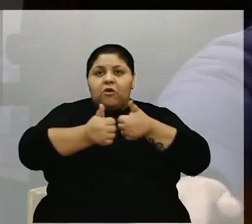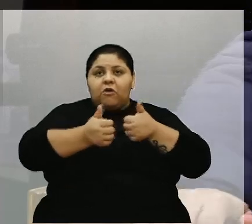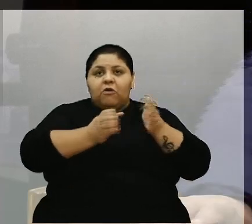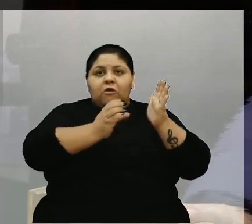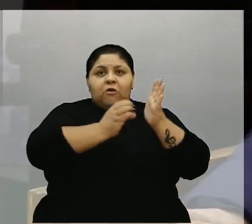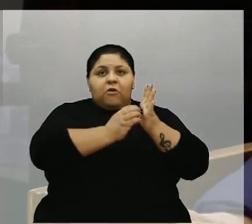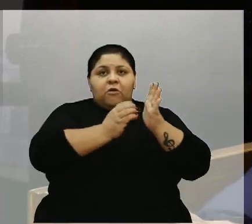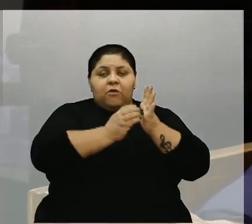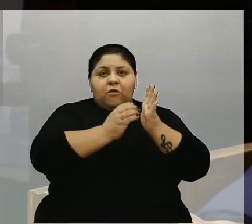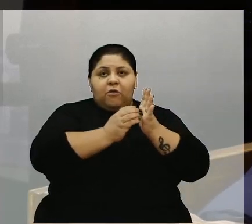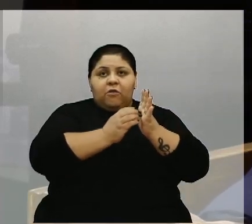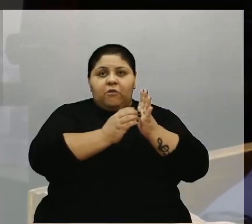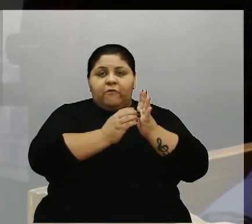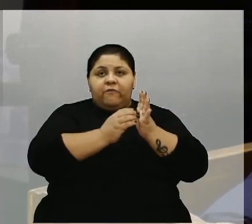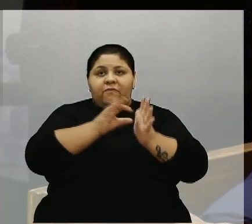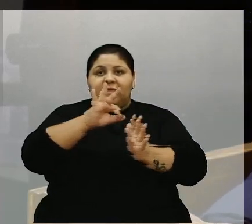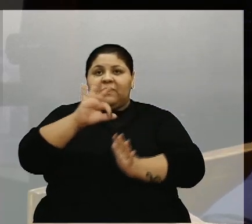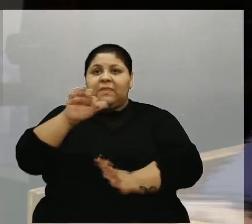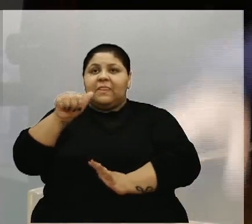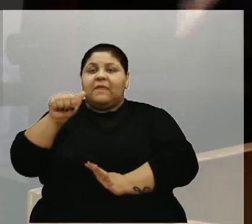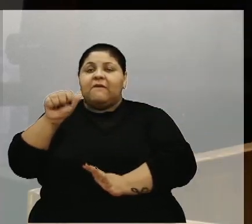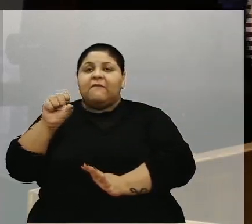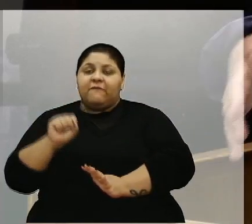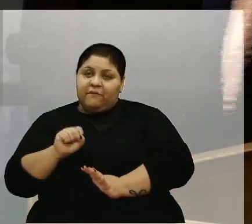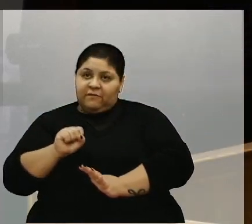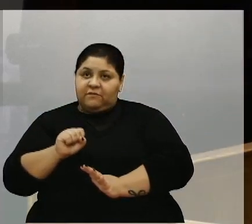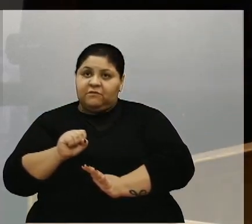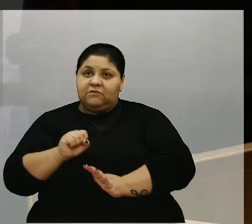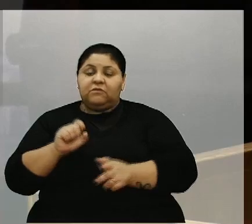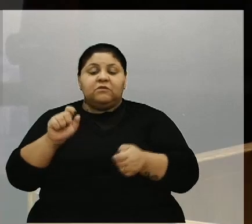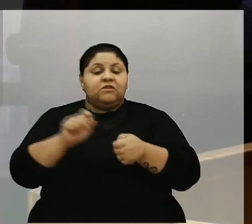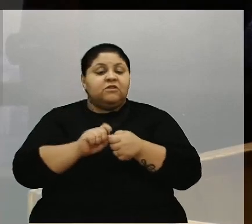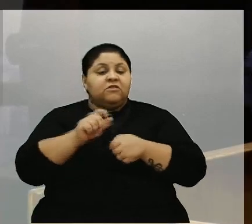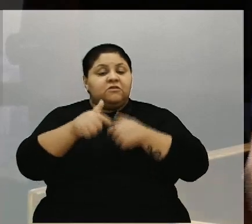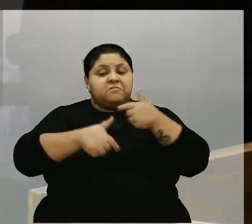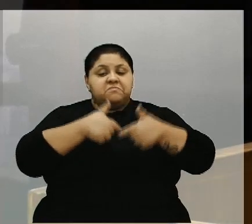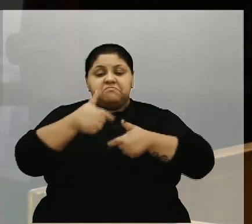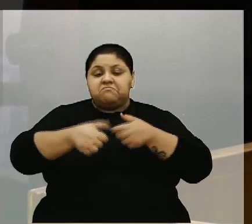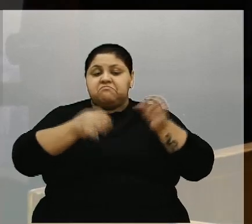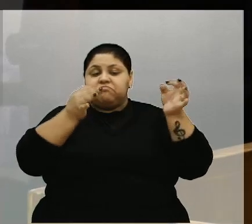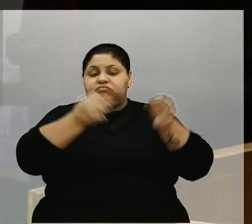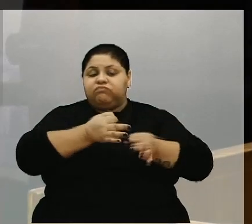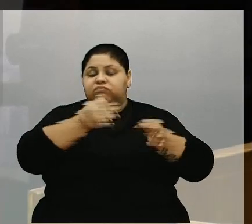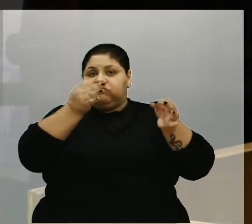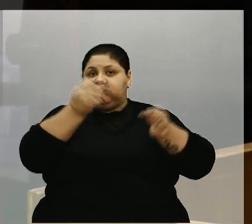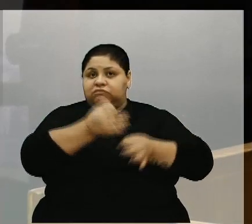Fundação de Assistência Social, que fazem um trabalho hercúleo,